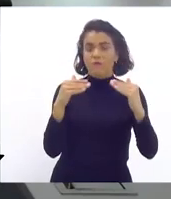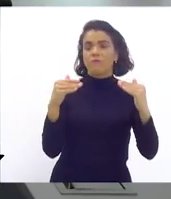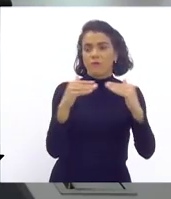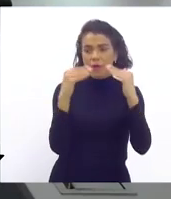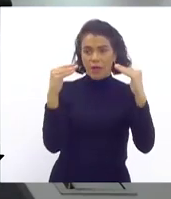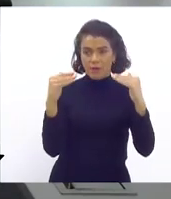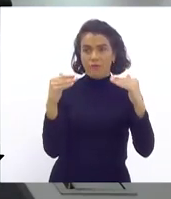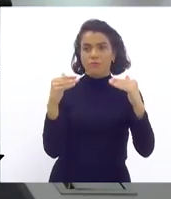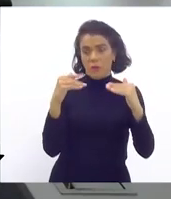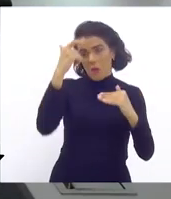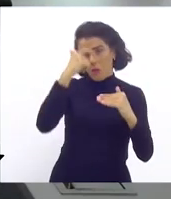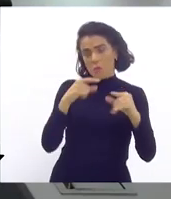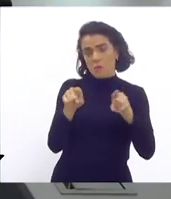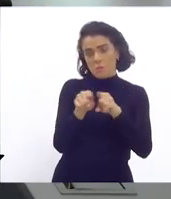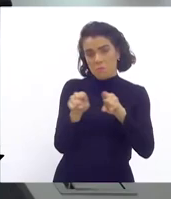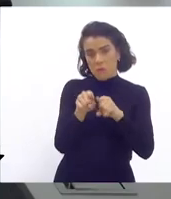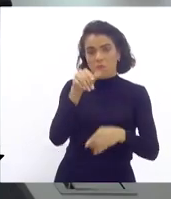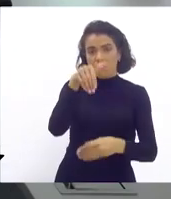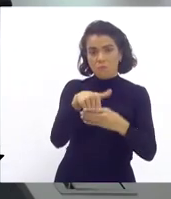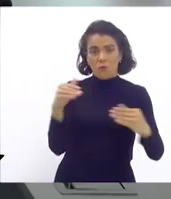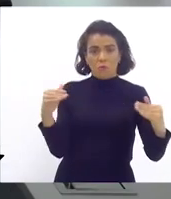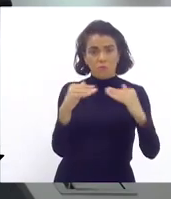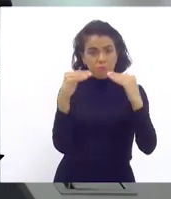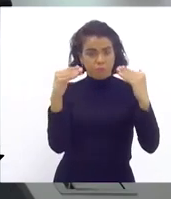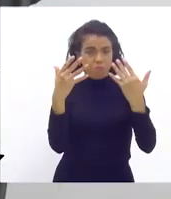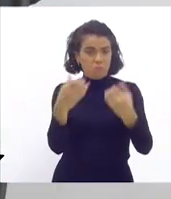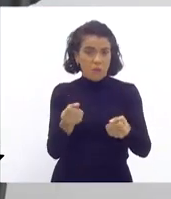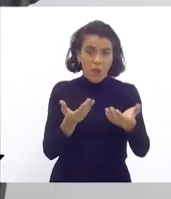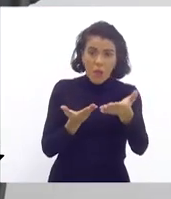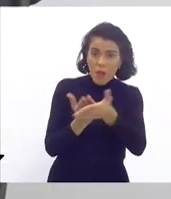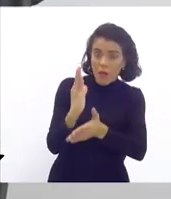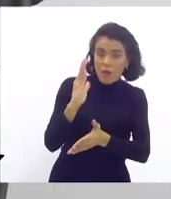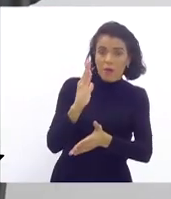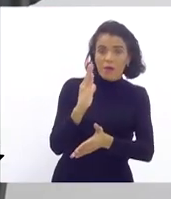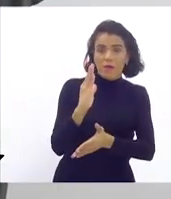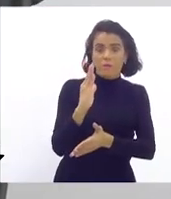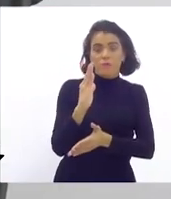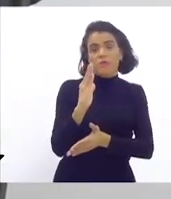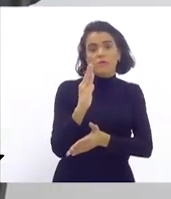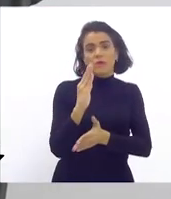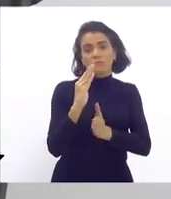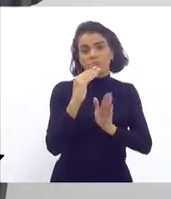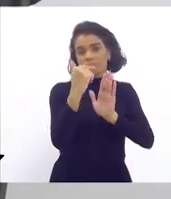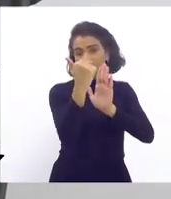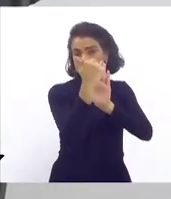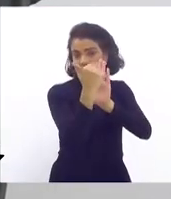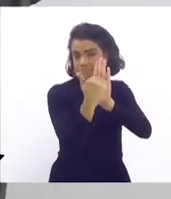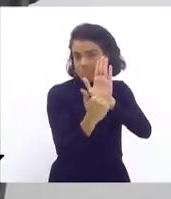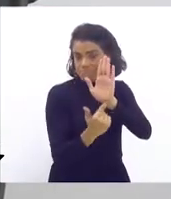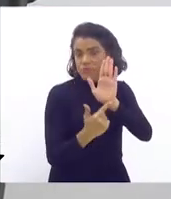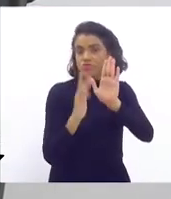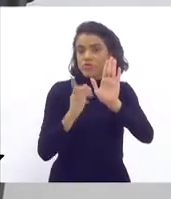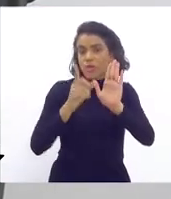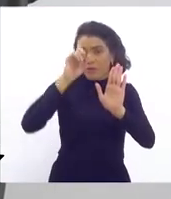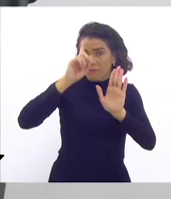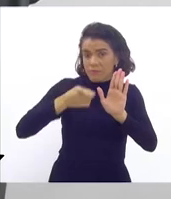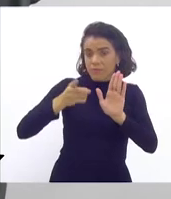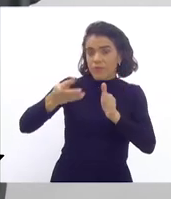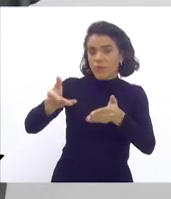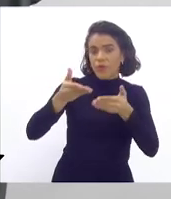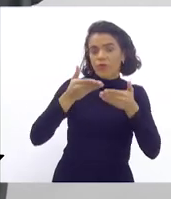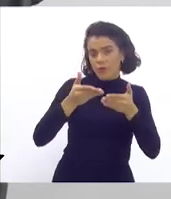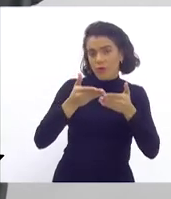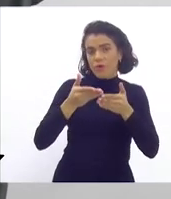favorável Eu também voto favorável por unanimidade estão aprovadas as essas deliberações já convocando para a próxima reunião